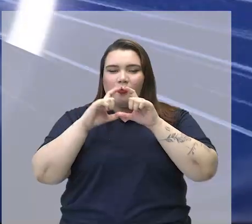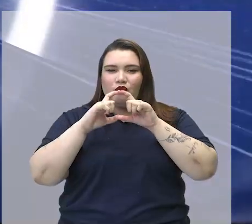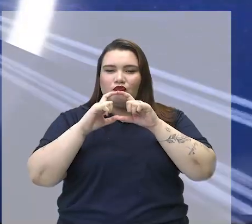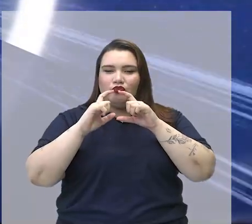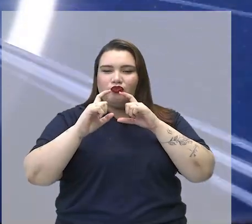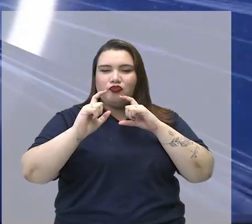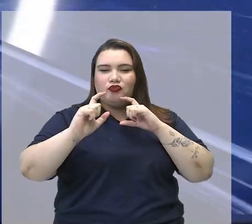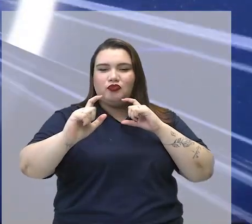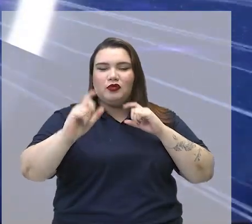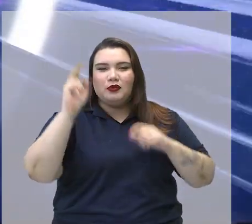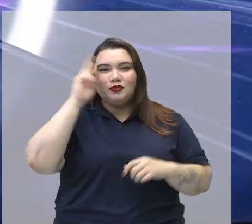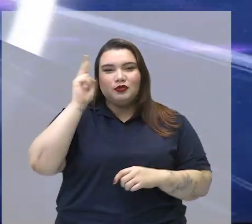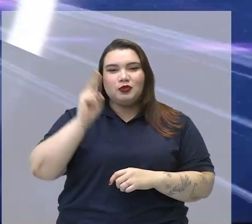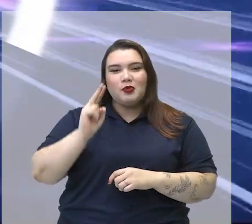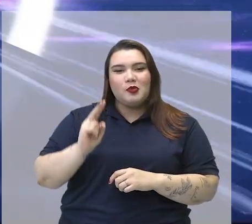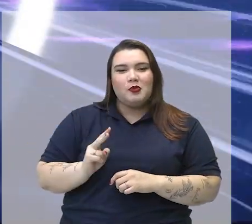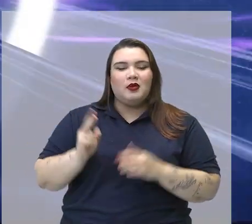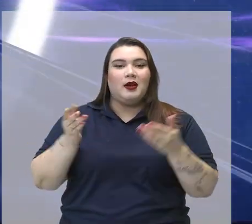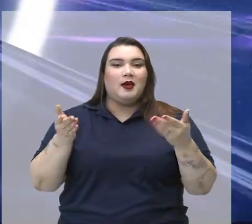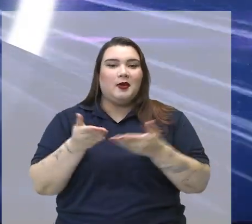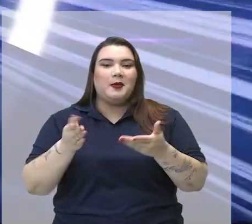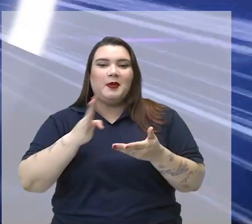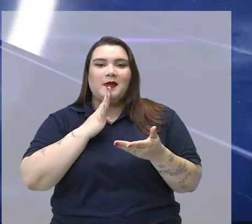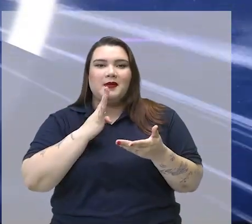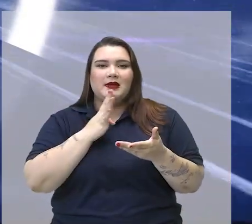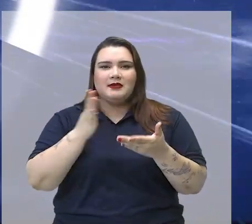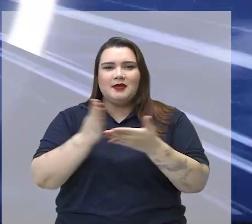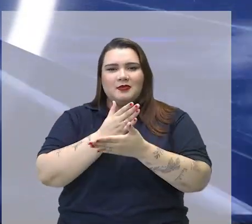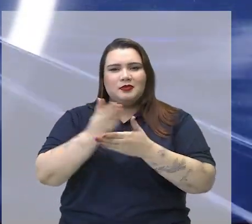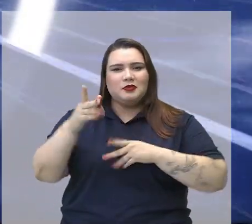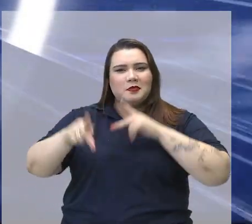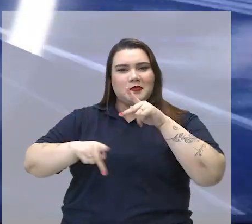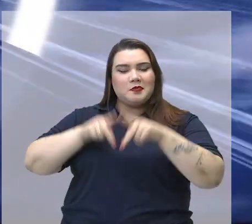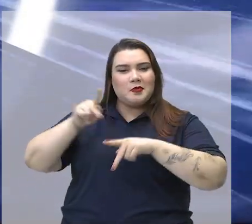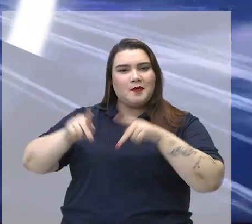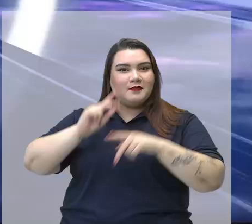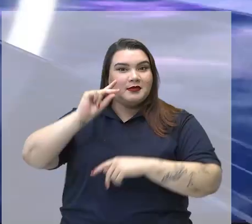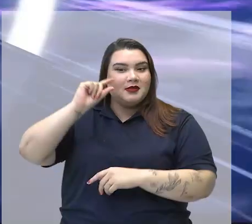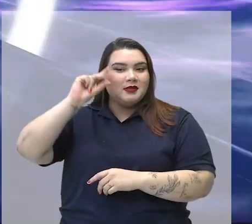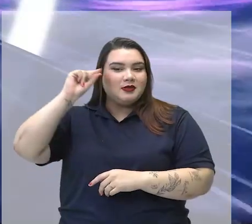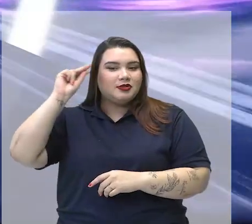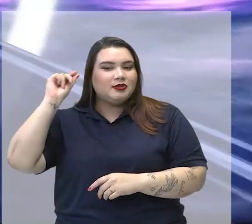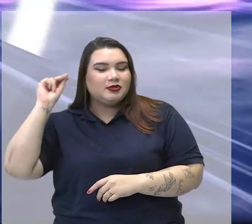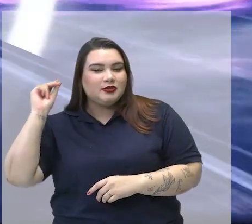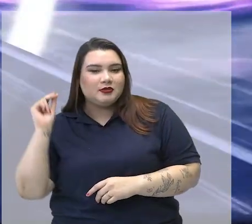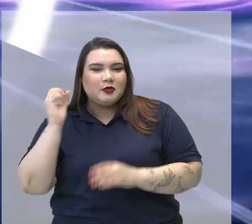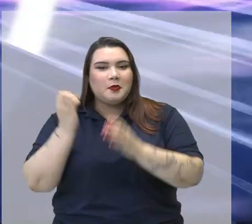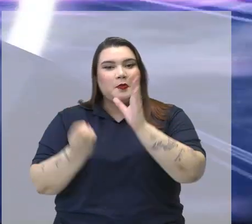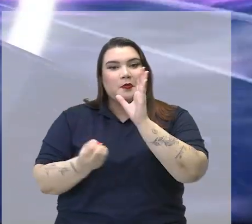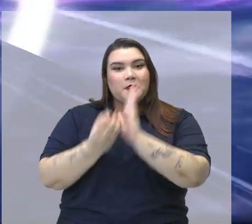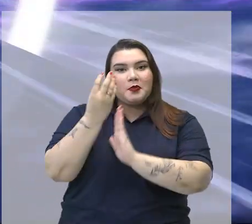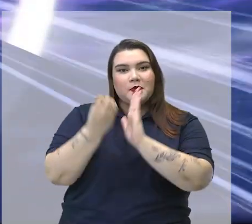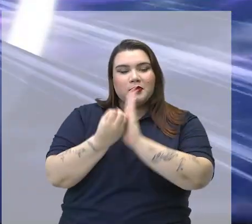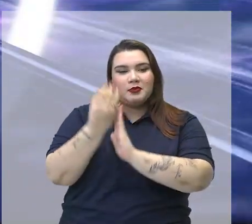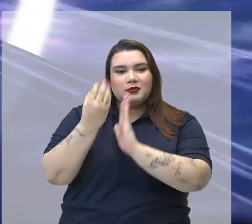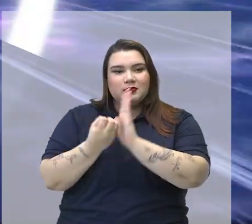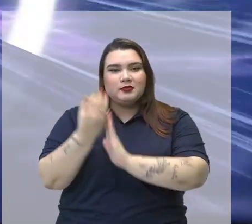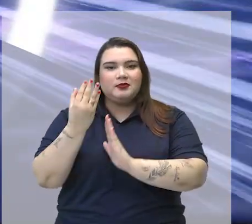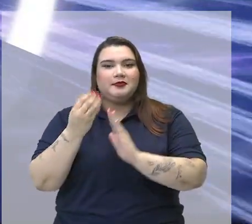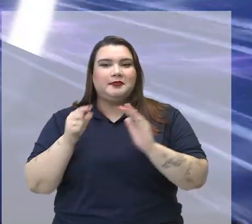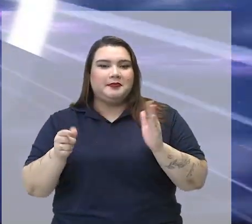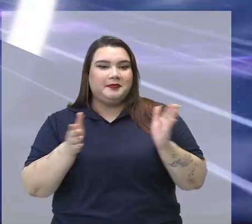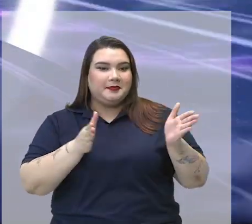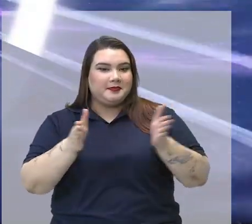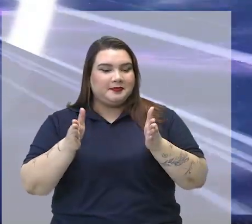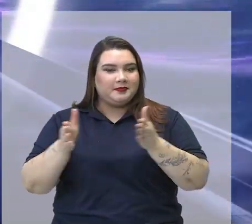vamos conhecer algumas civilizações e algumas artes que foram produzidas nestes